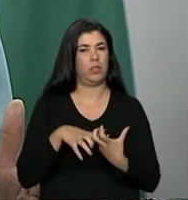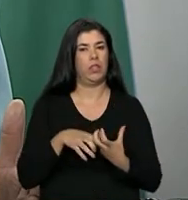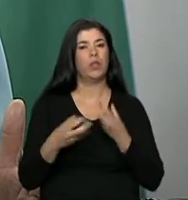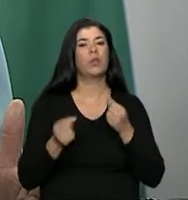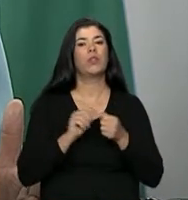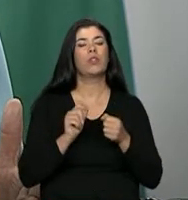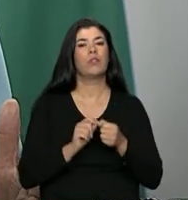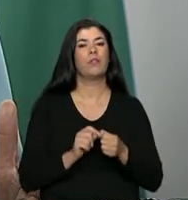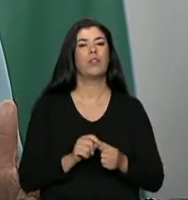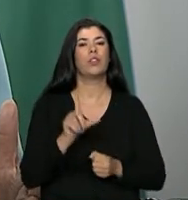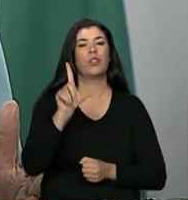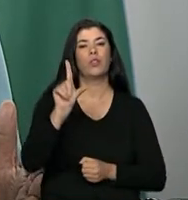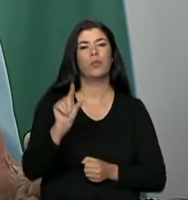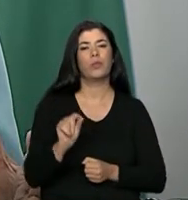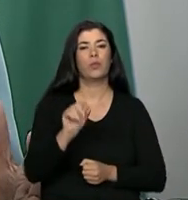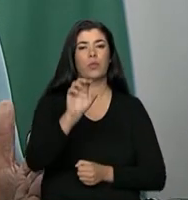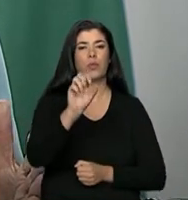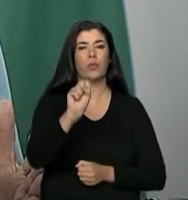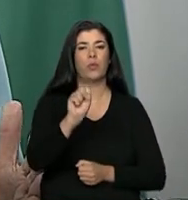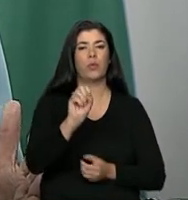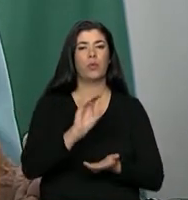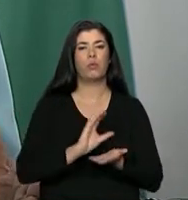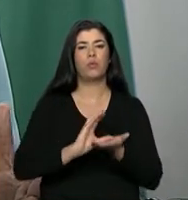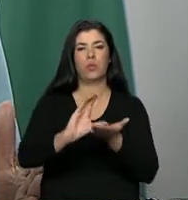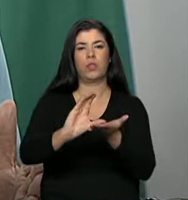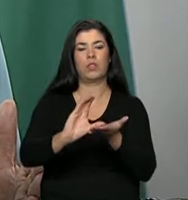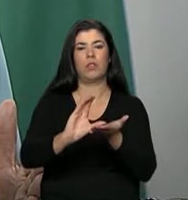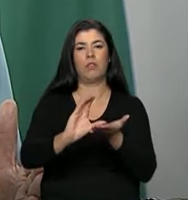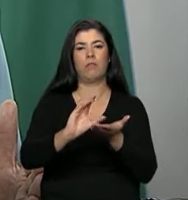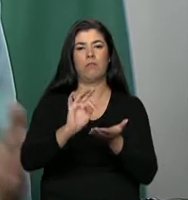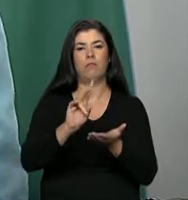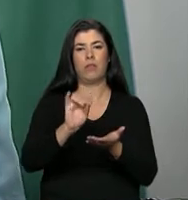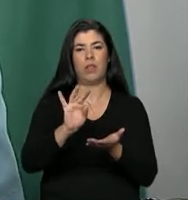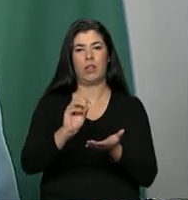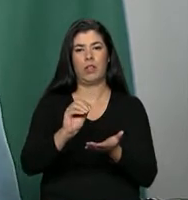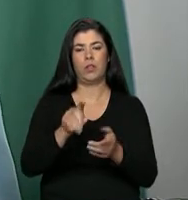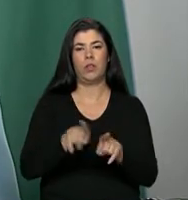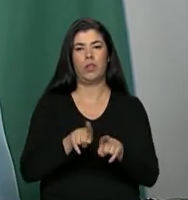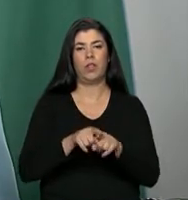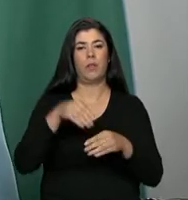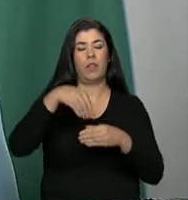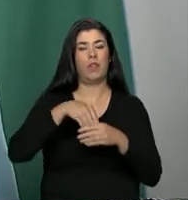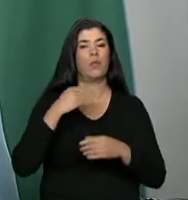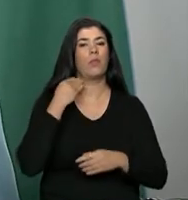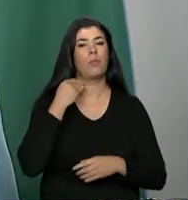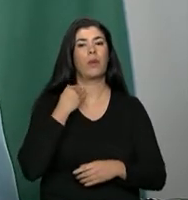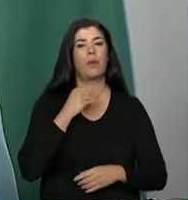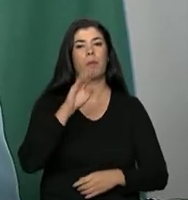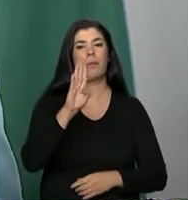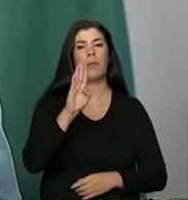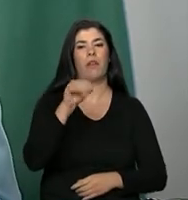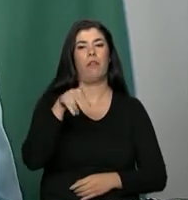ao crédito, mas mantivemos ainda subsídio no BNDES. Nós